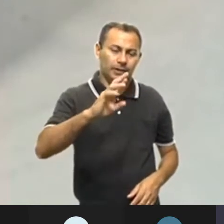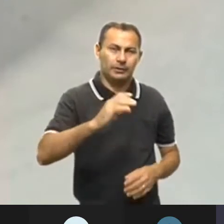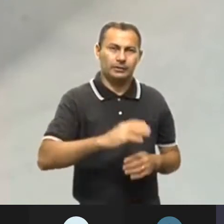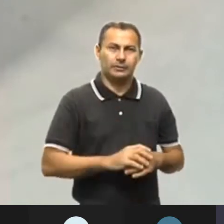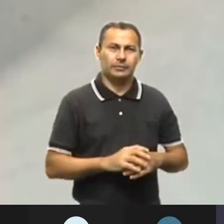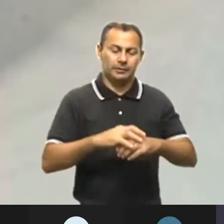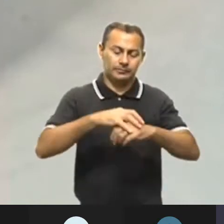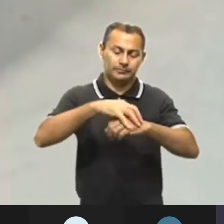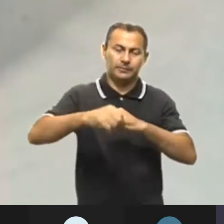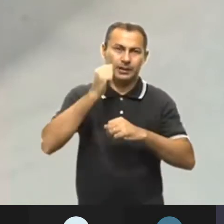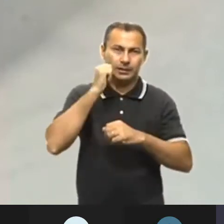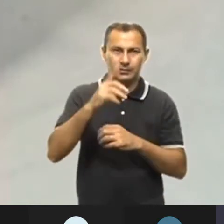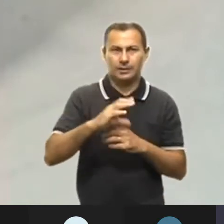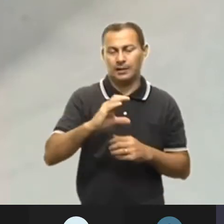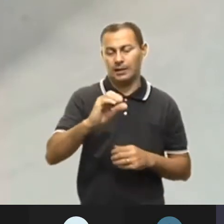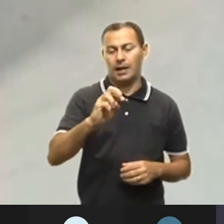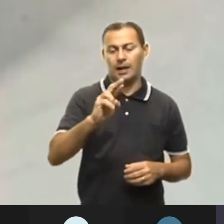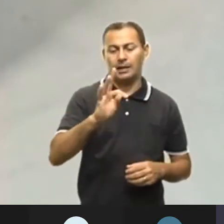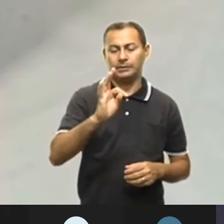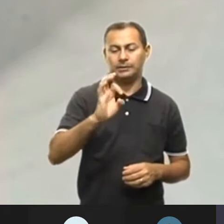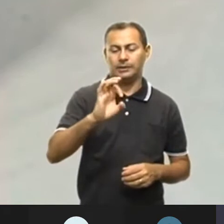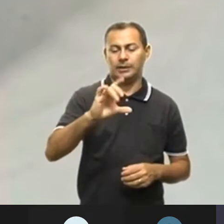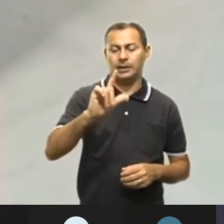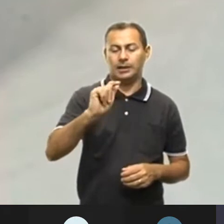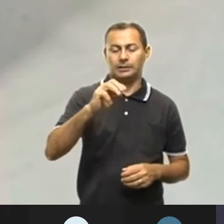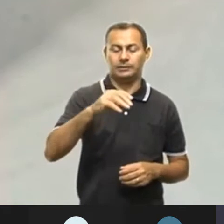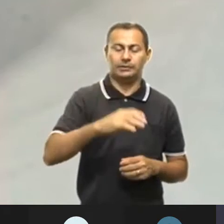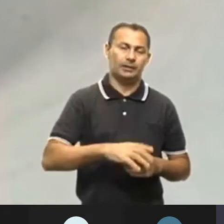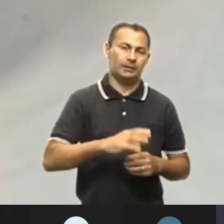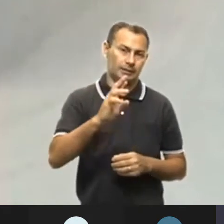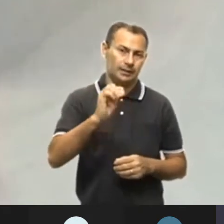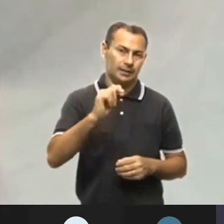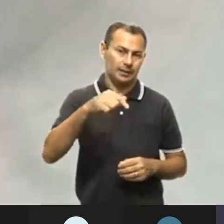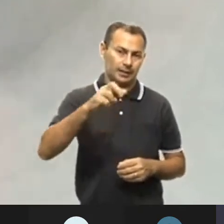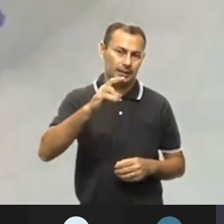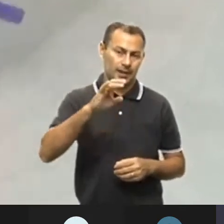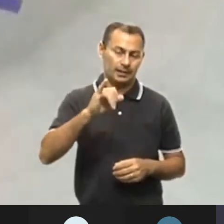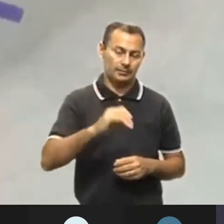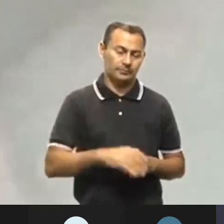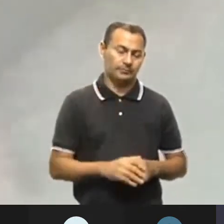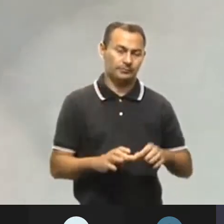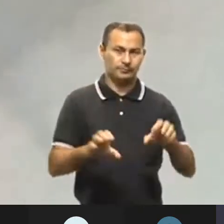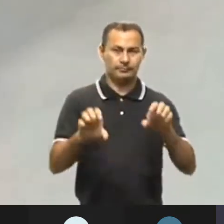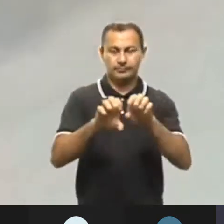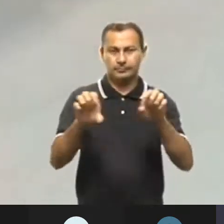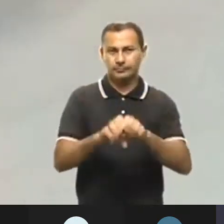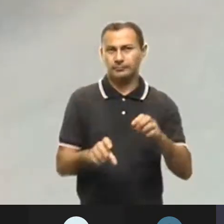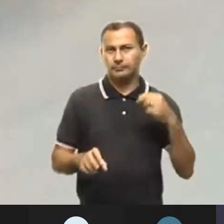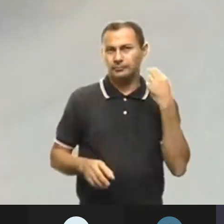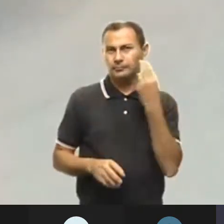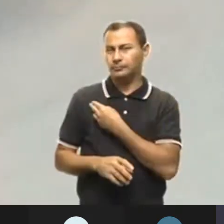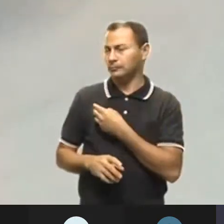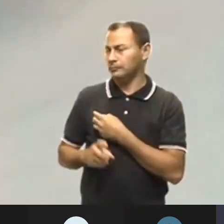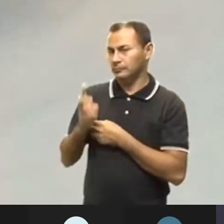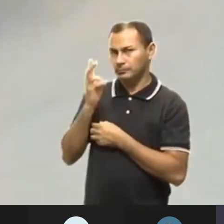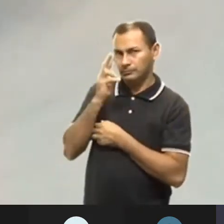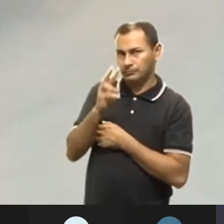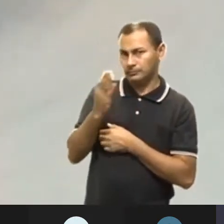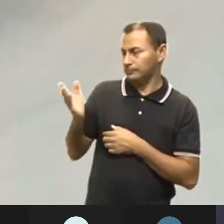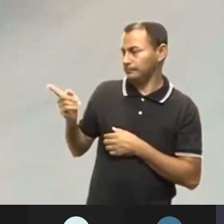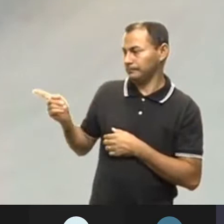de, lá embaixo, as cartilagens da traqueia. Tá? Então, essas são aí as estruturas que nós temos. Se a